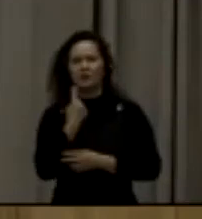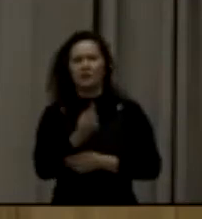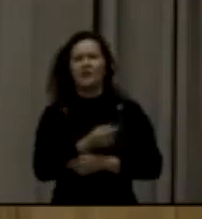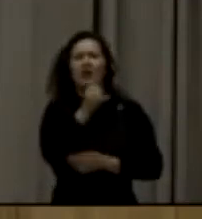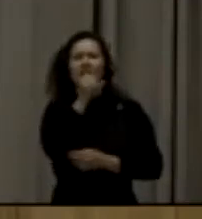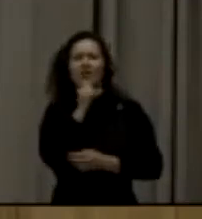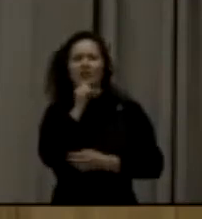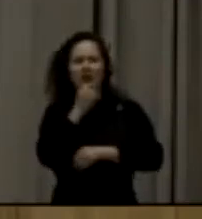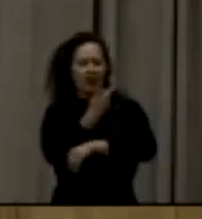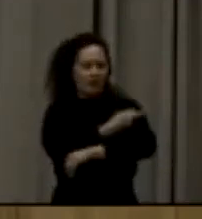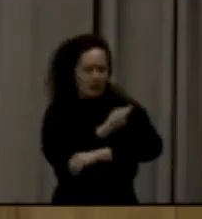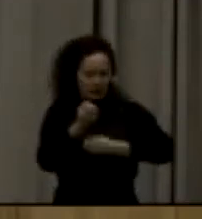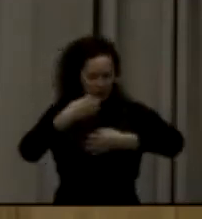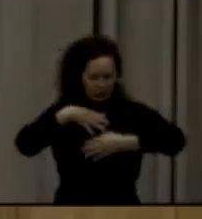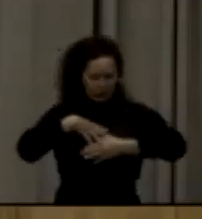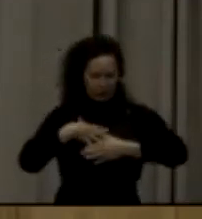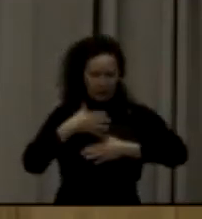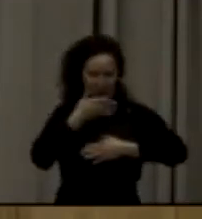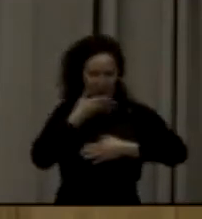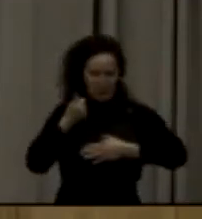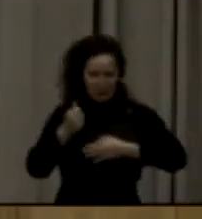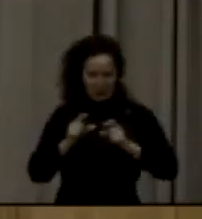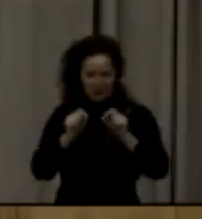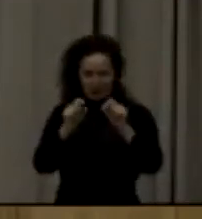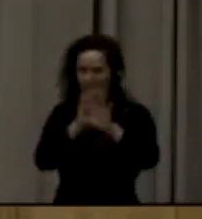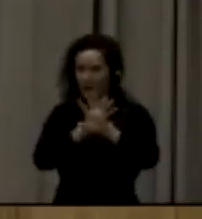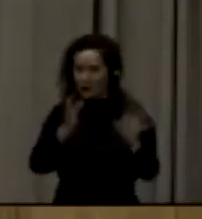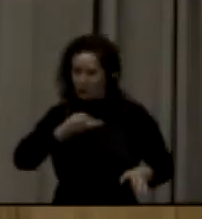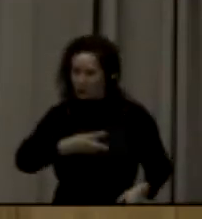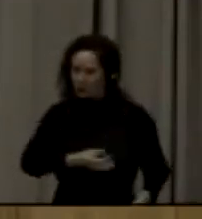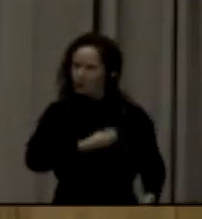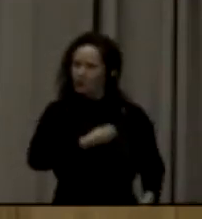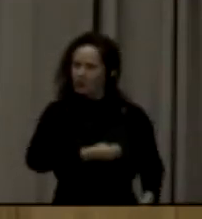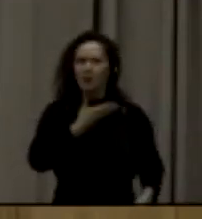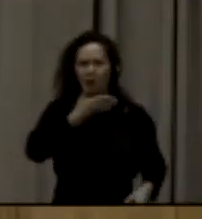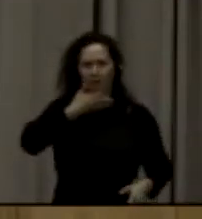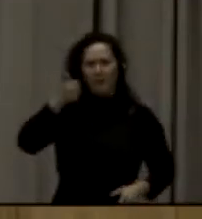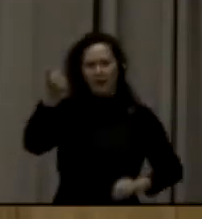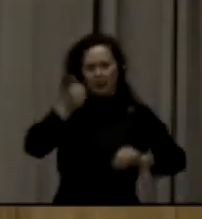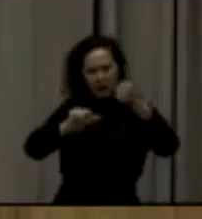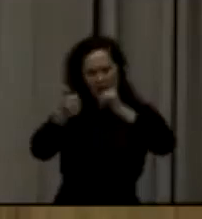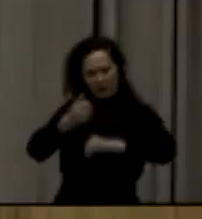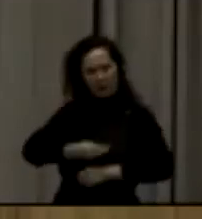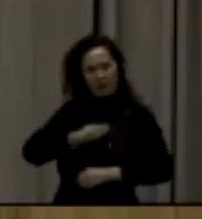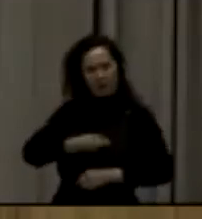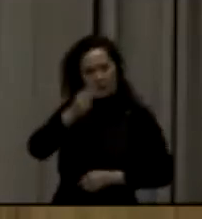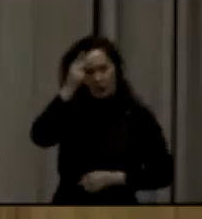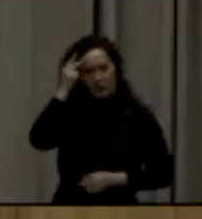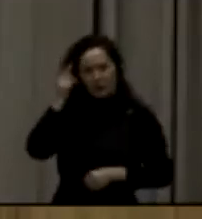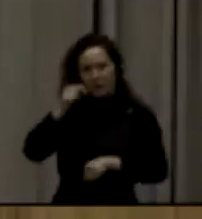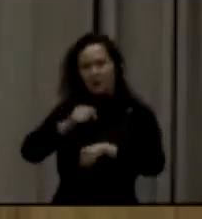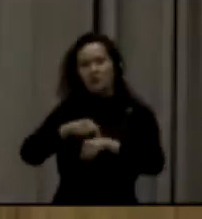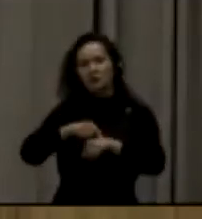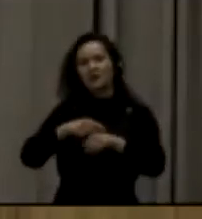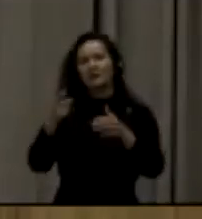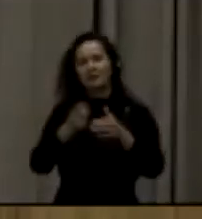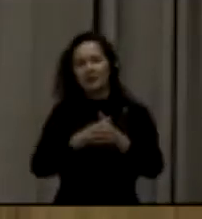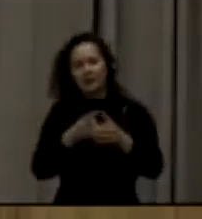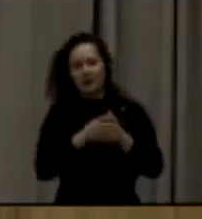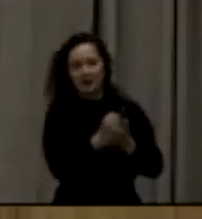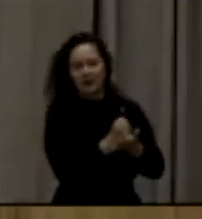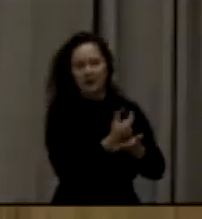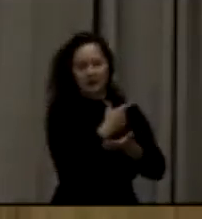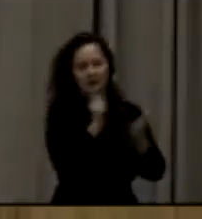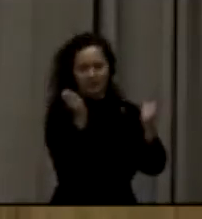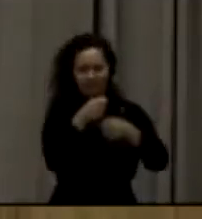grande exemplo. Não cura o câncer, mas mantém a pessoa viva. Melhora até a qualidade. E as pessoas ficam sempre dependentes desse.